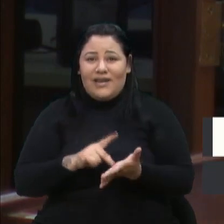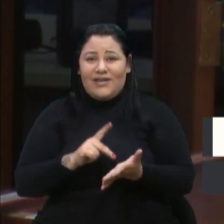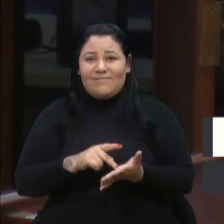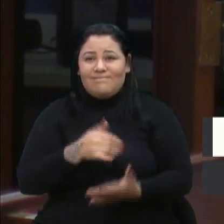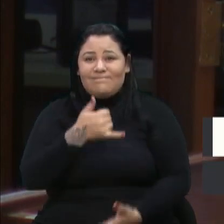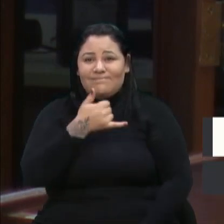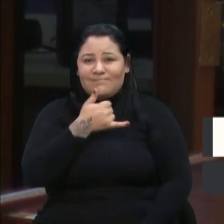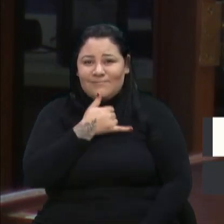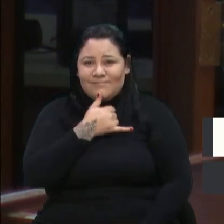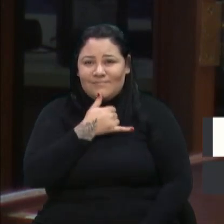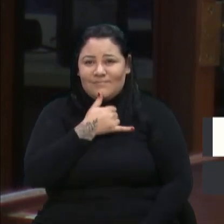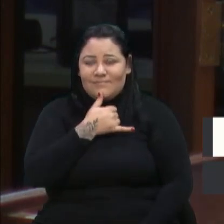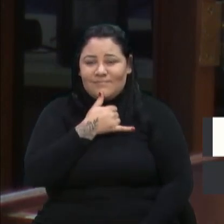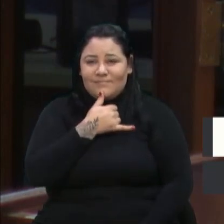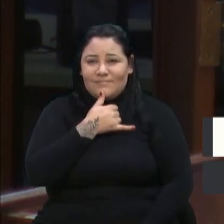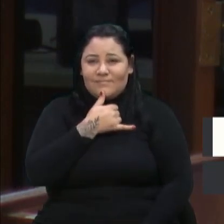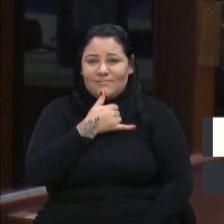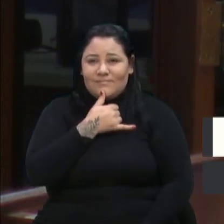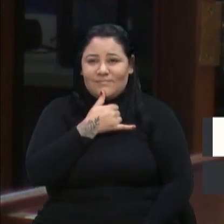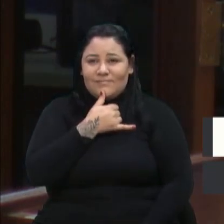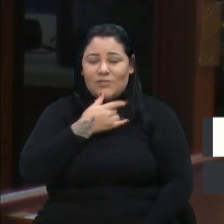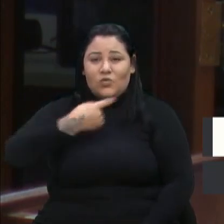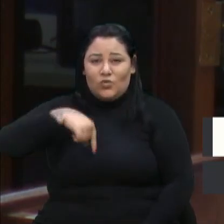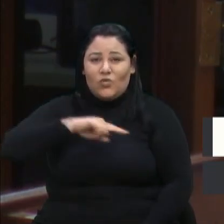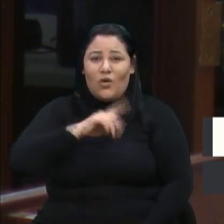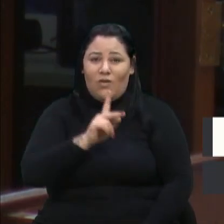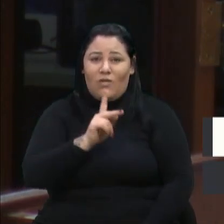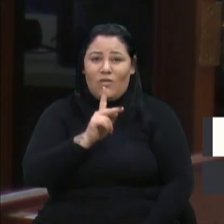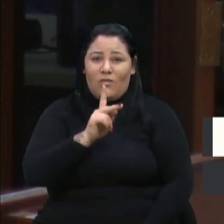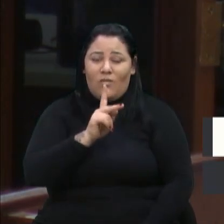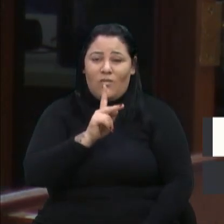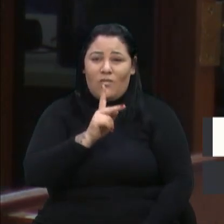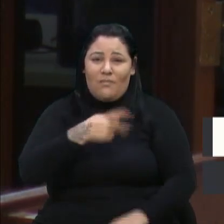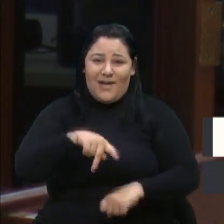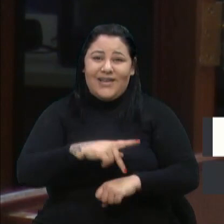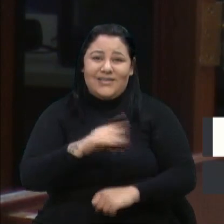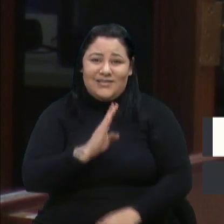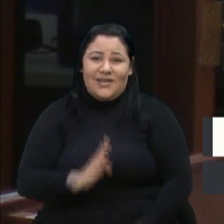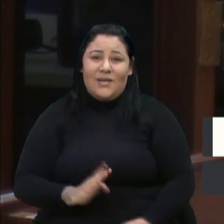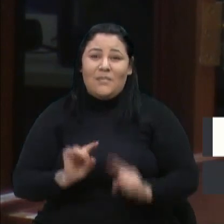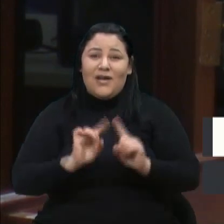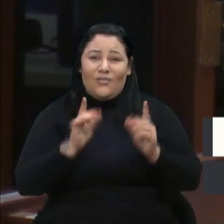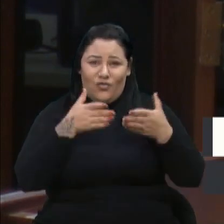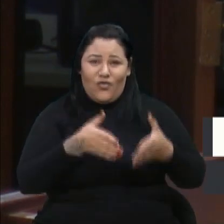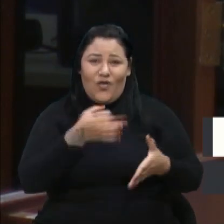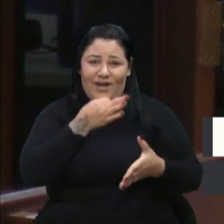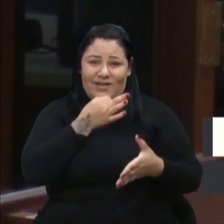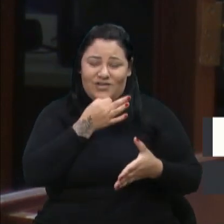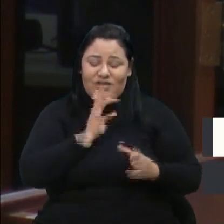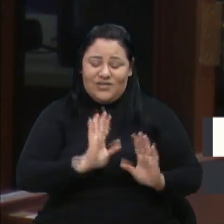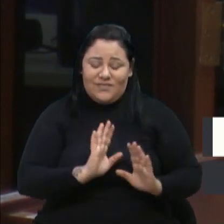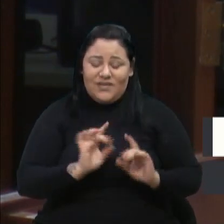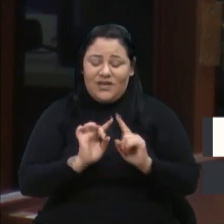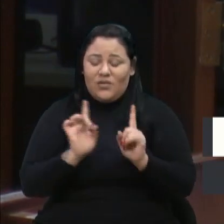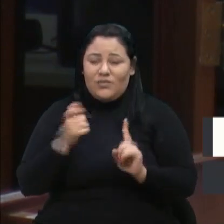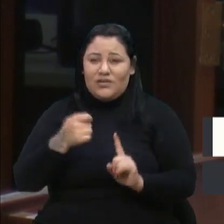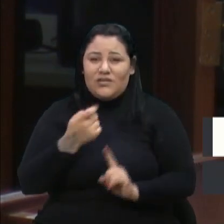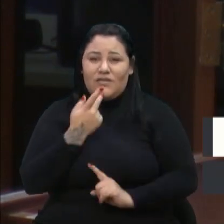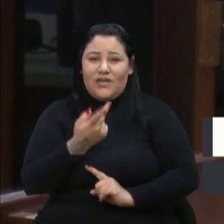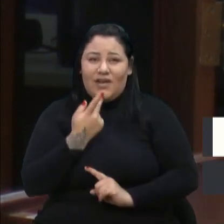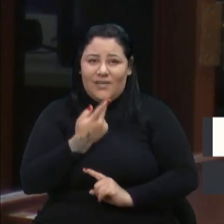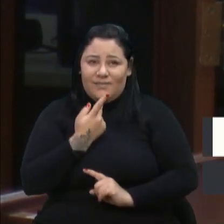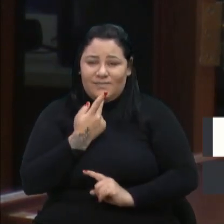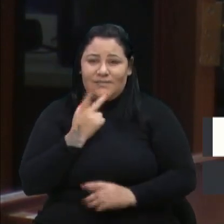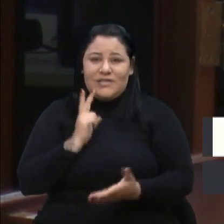triste no nosso país. Mas vamos olhar para Caxias do Sul, que é o nosso foco, e aqui eu preciso dizer que cada